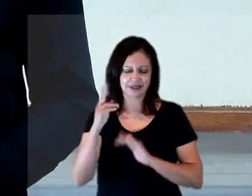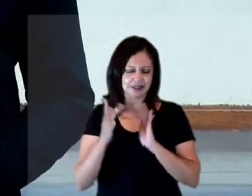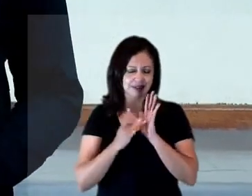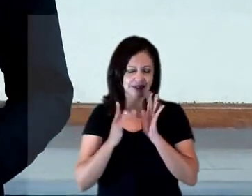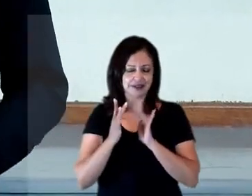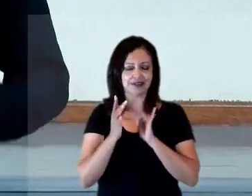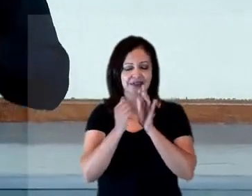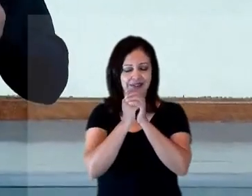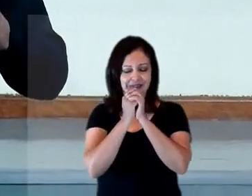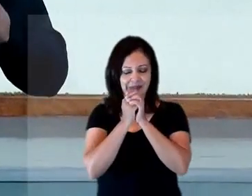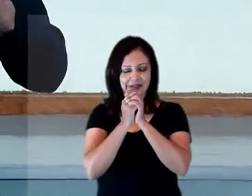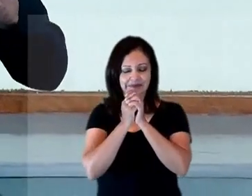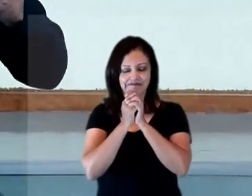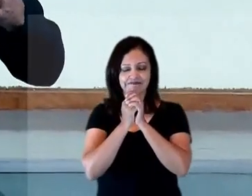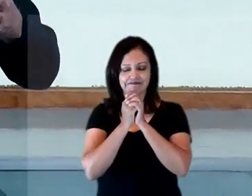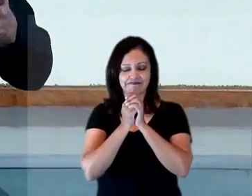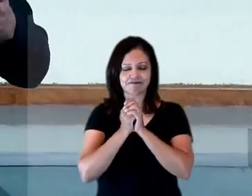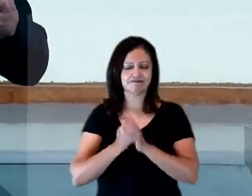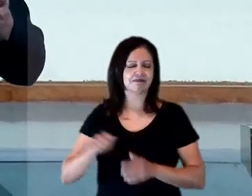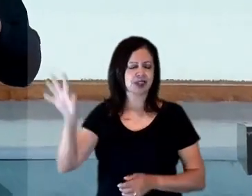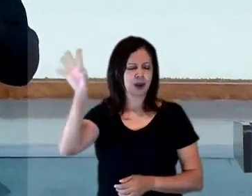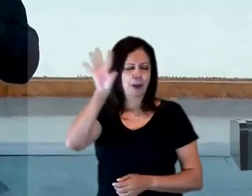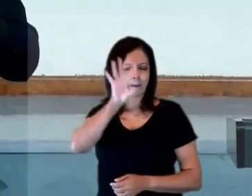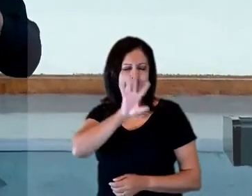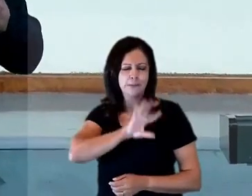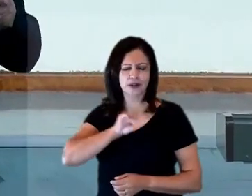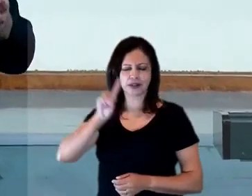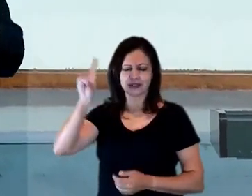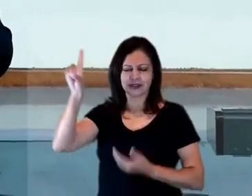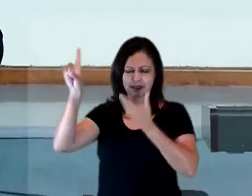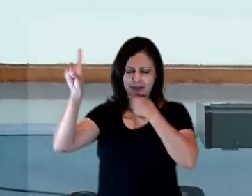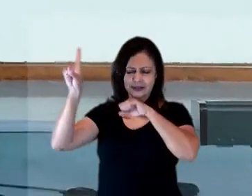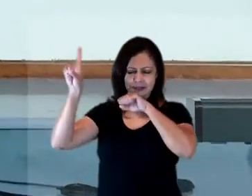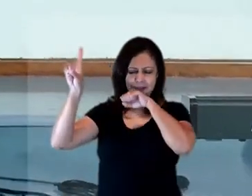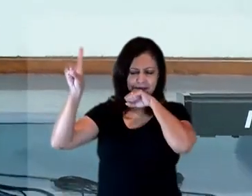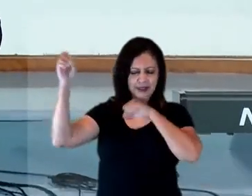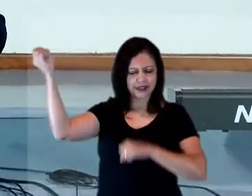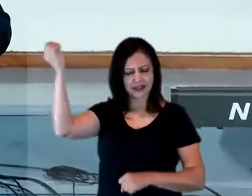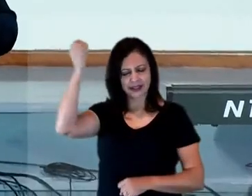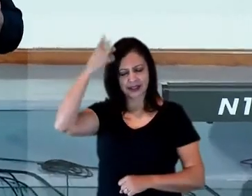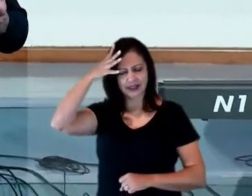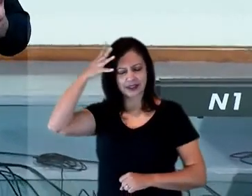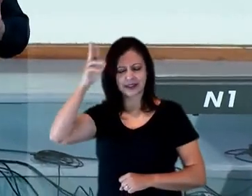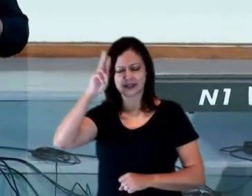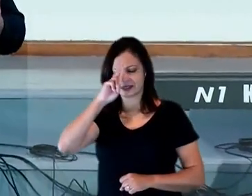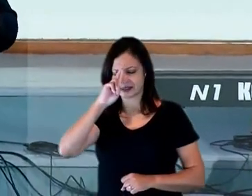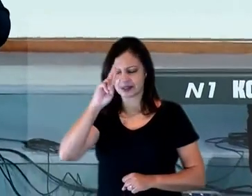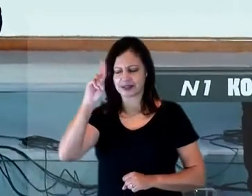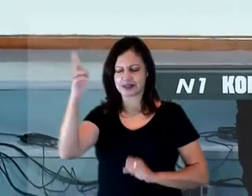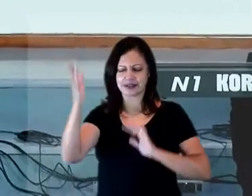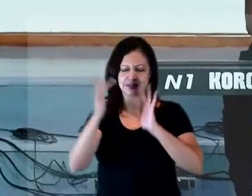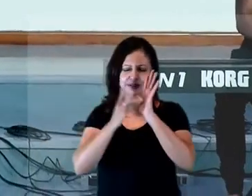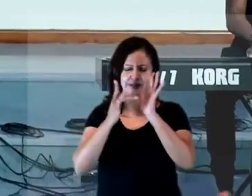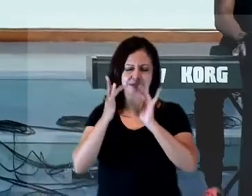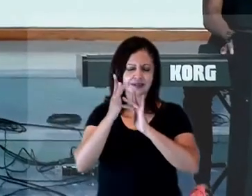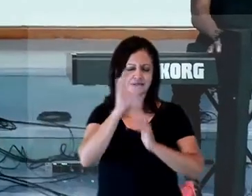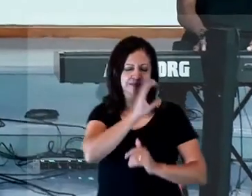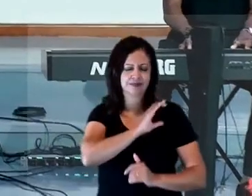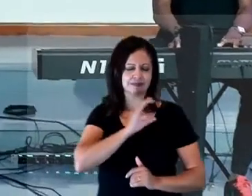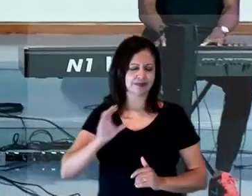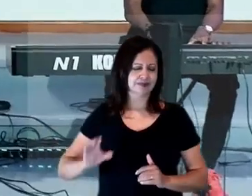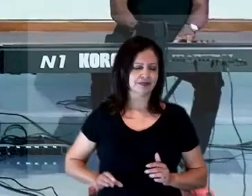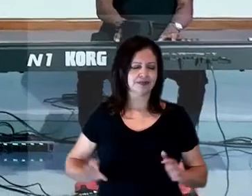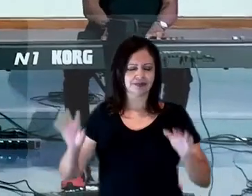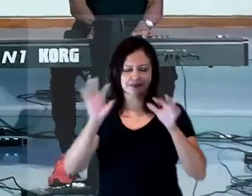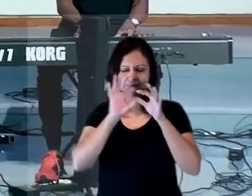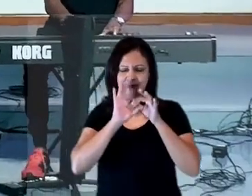nome de Jesus. Que o grande amor de Deus, o nosso Pai, a graça salvadora do nosso Senhor Jesus Cristo, a comunhão,